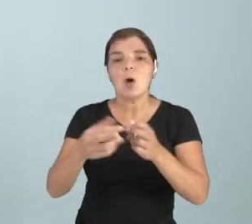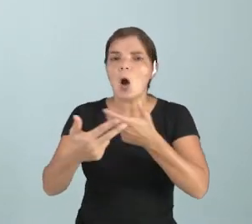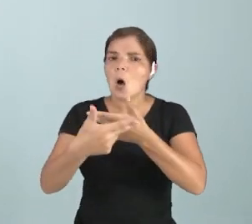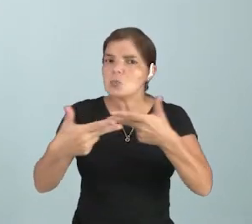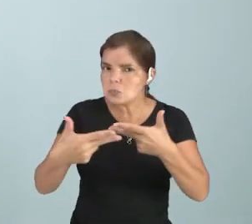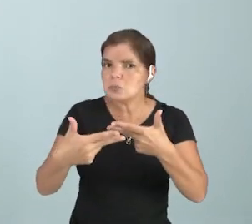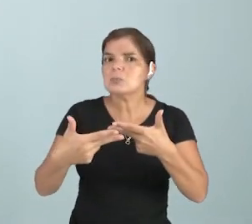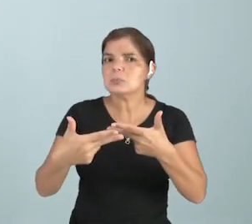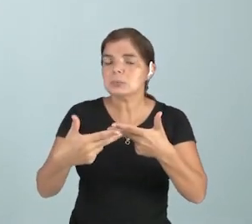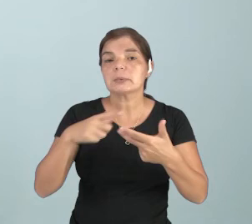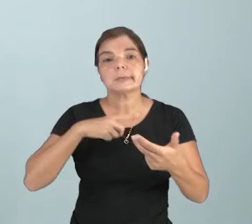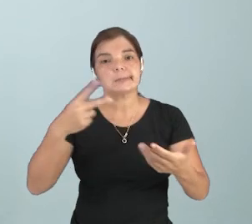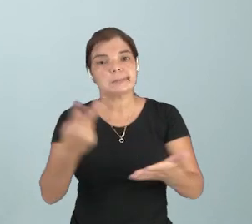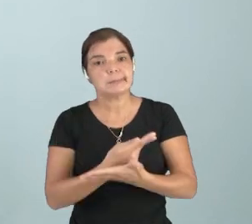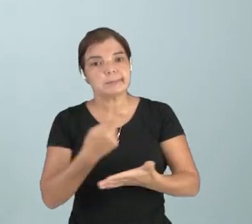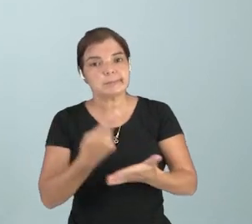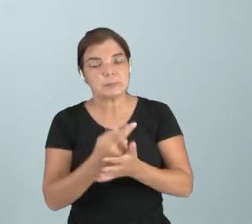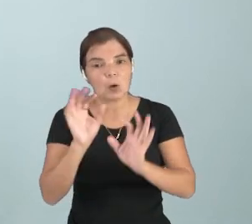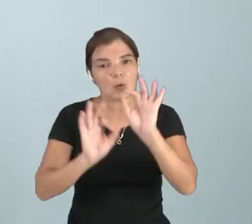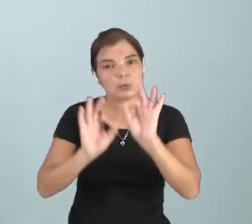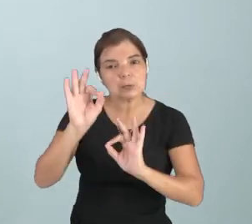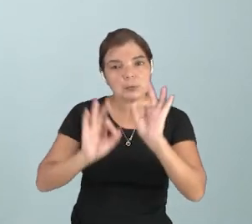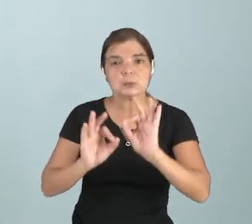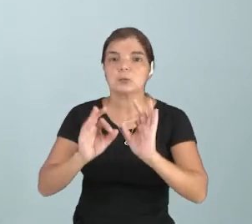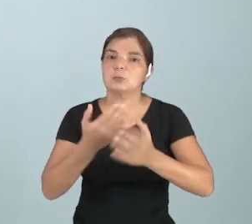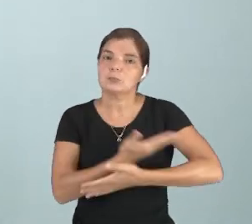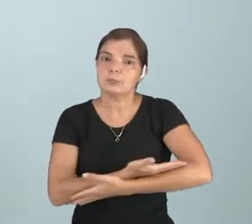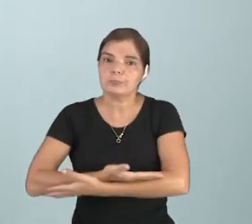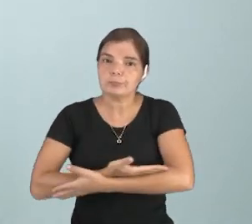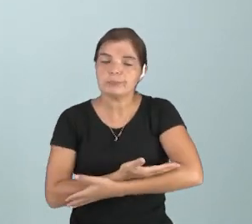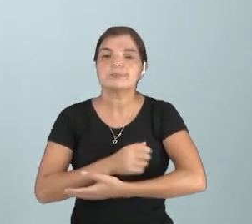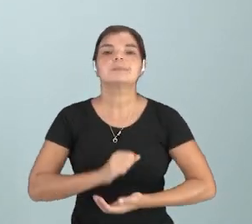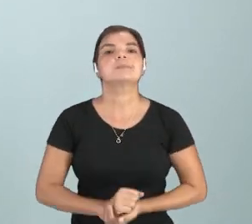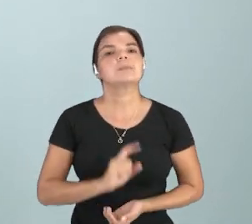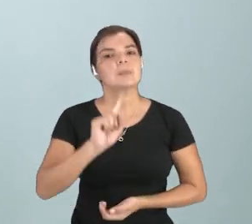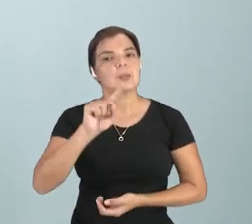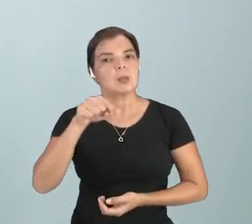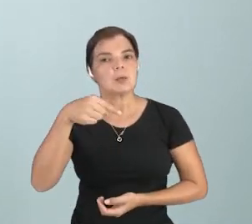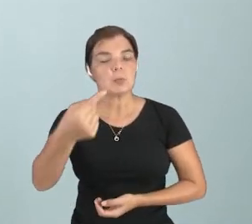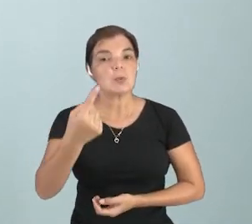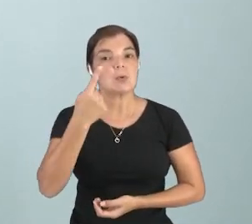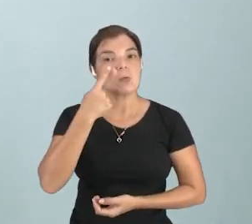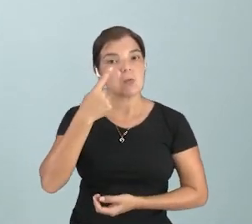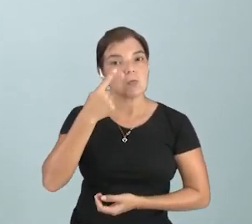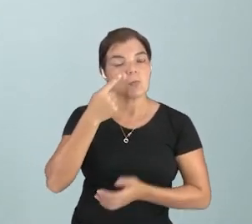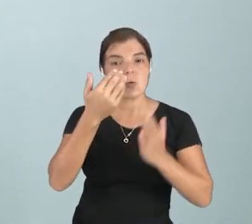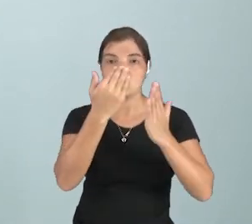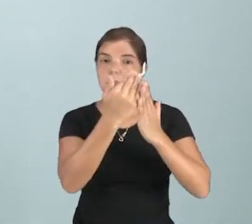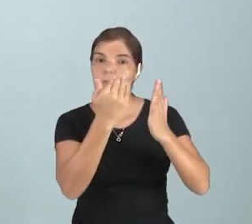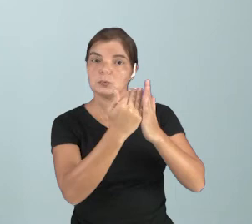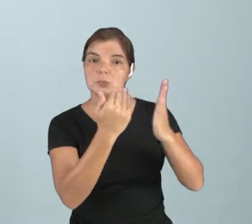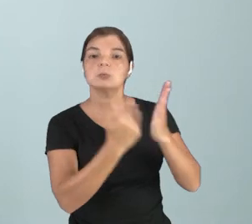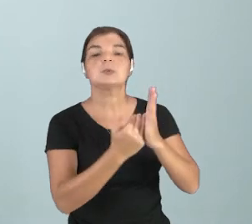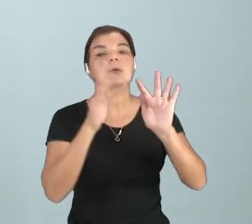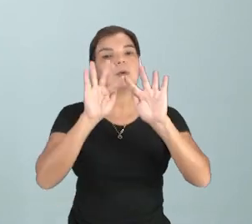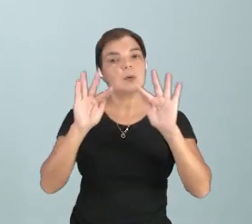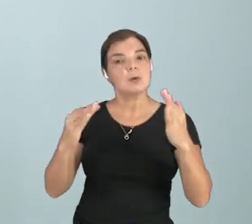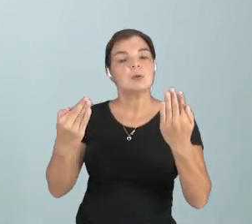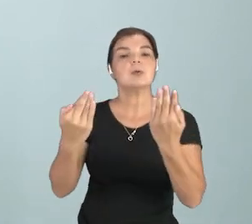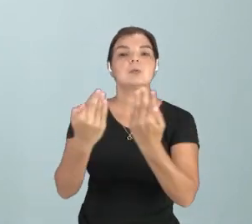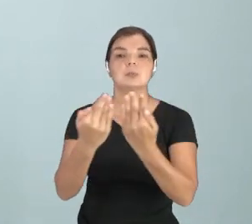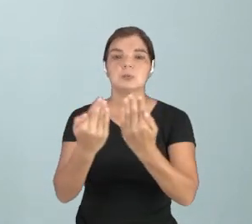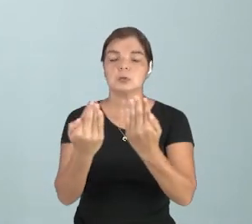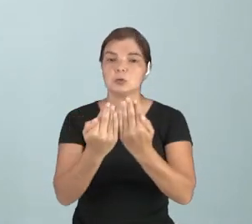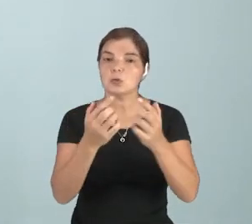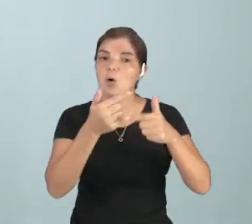algo que deu errado na formação do feto, certo? E aí, a partir disso, eles vão estabelecer um padrão de herança, ou seja, as famílias,